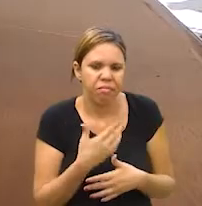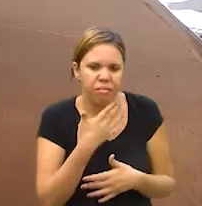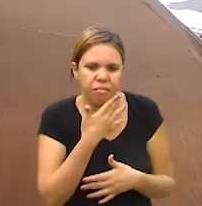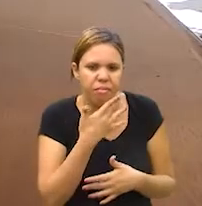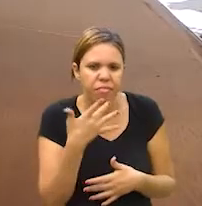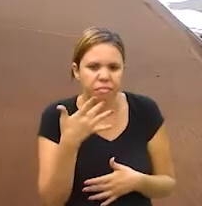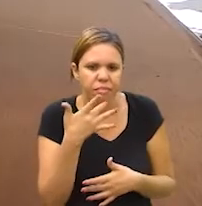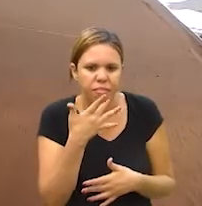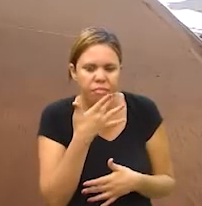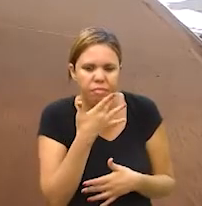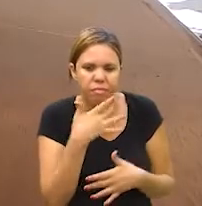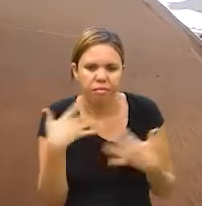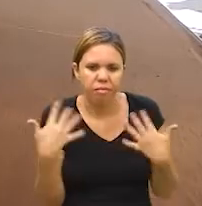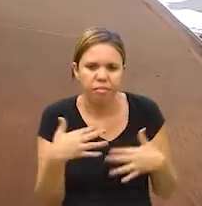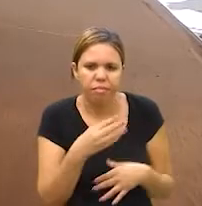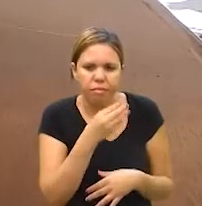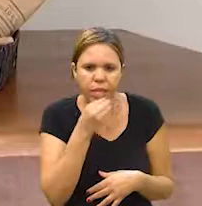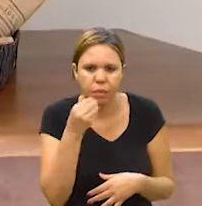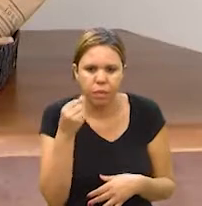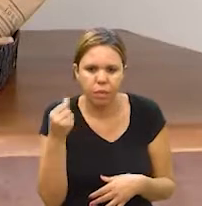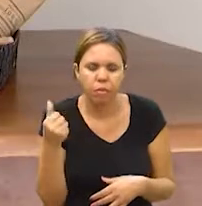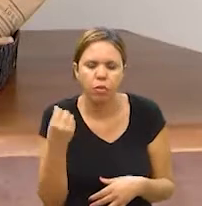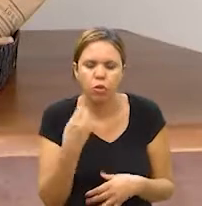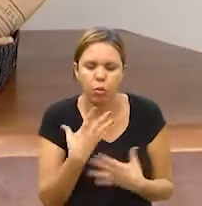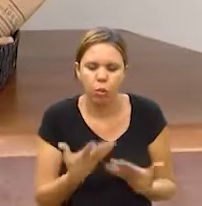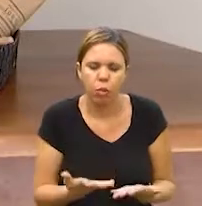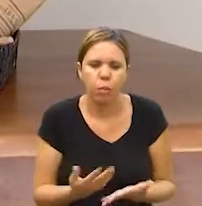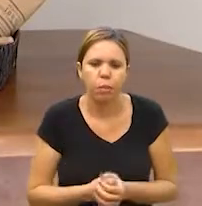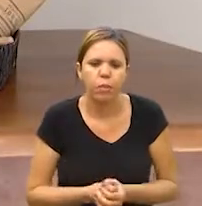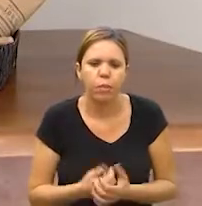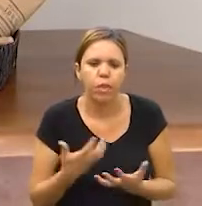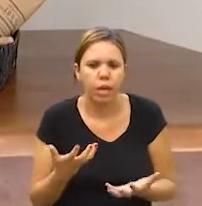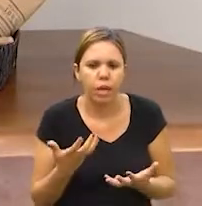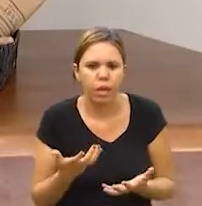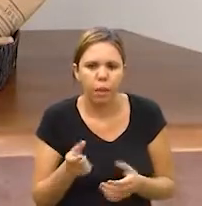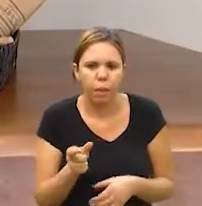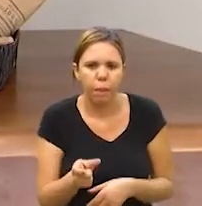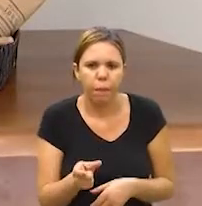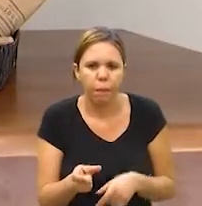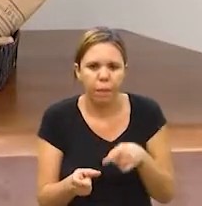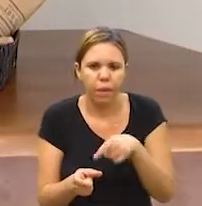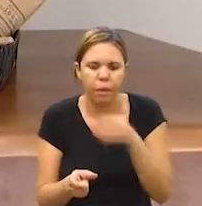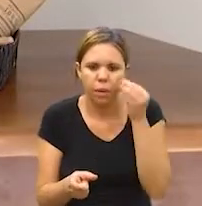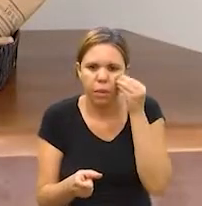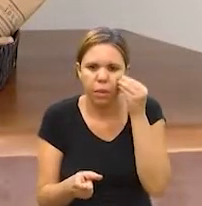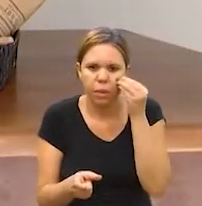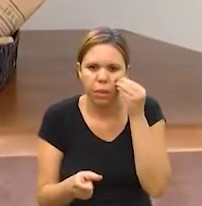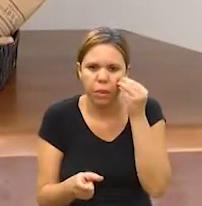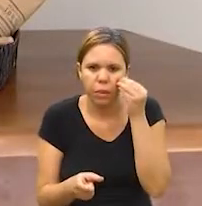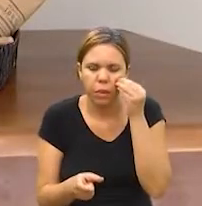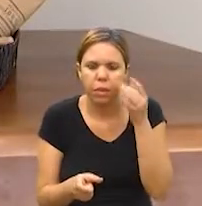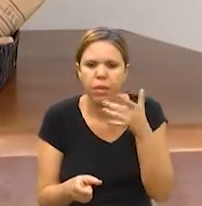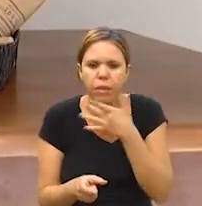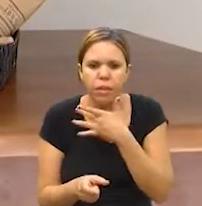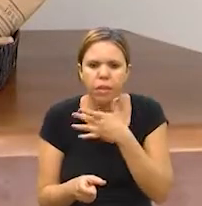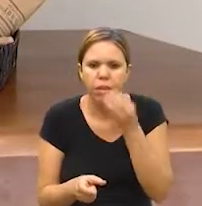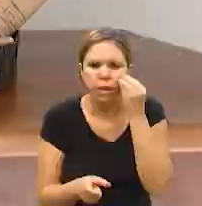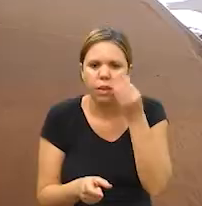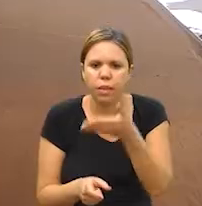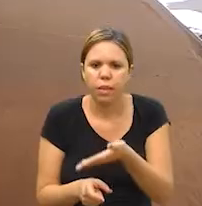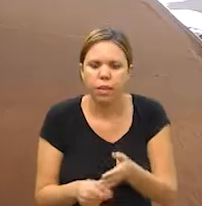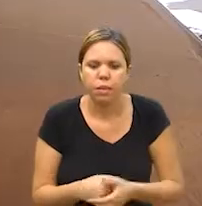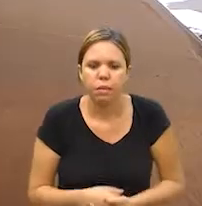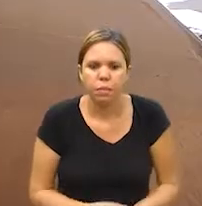Saboroso, né? Muito, muito saboroso. Eu acho que eu vou querer uma lasquinha, né? Podemos... só para eu